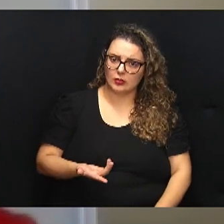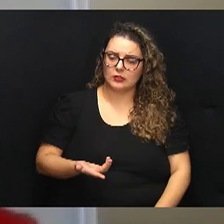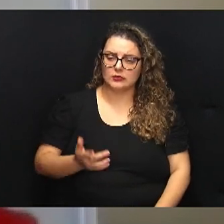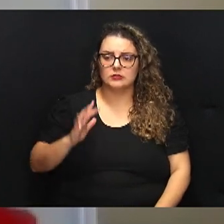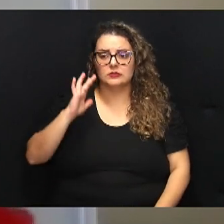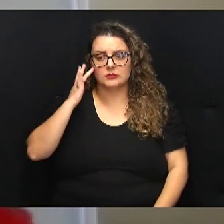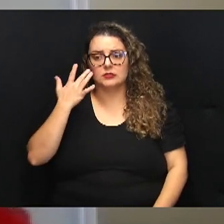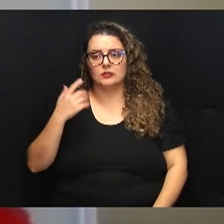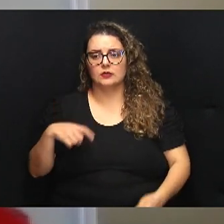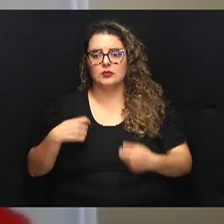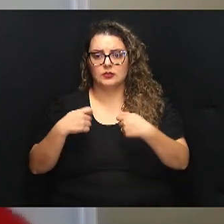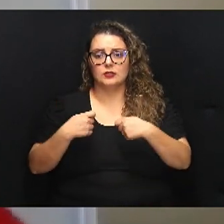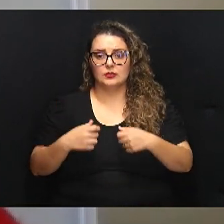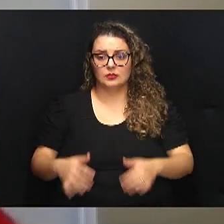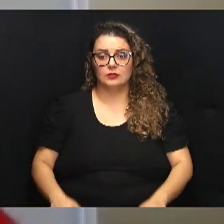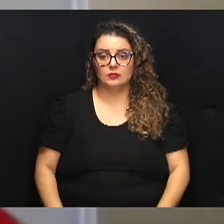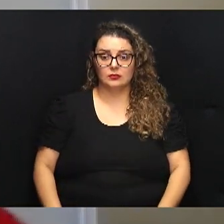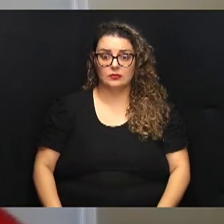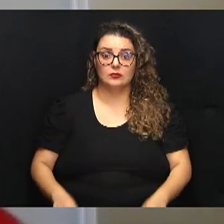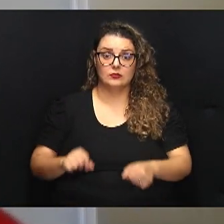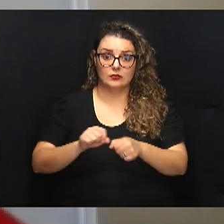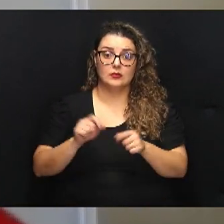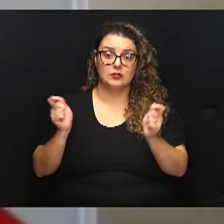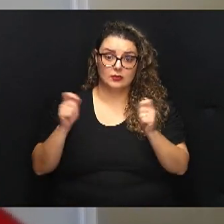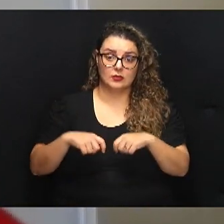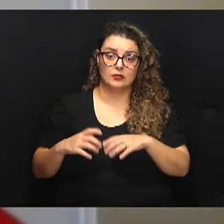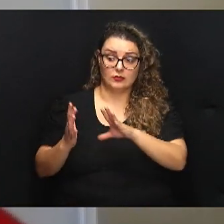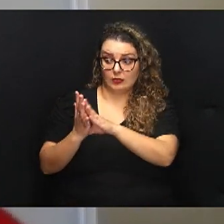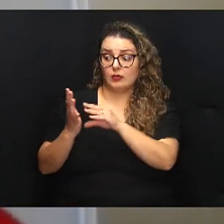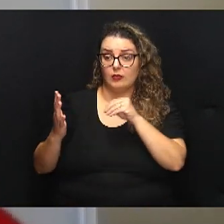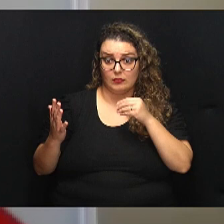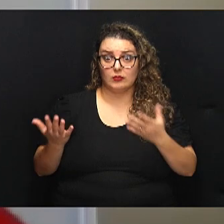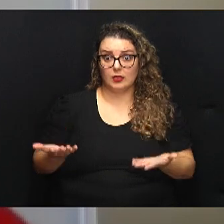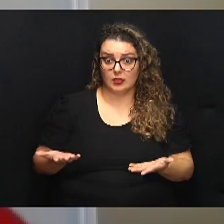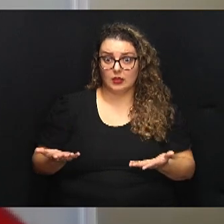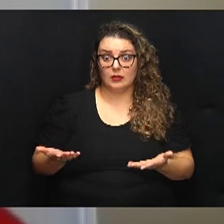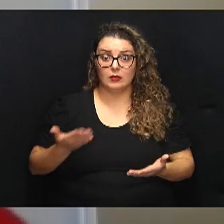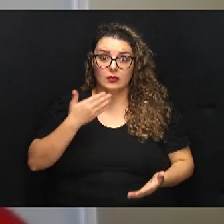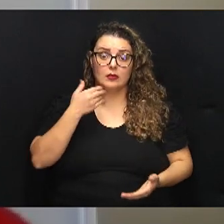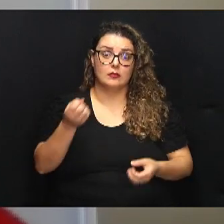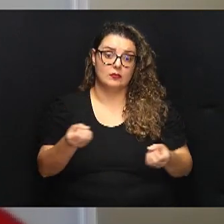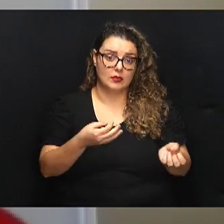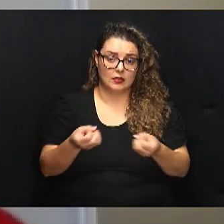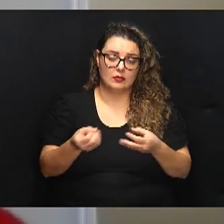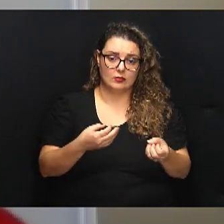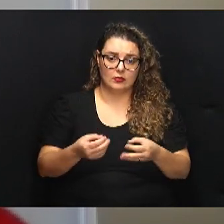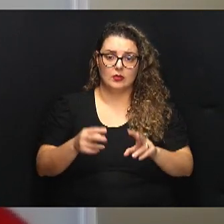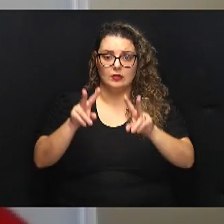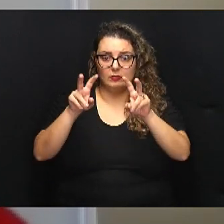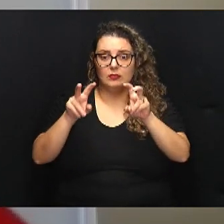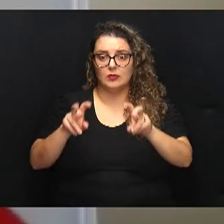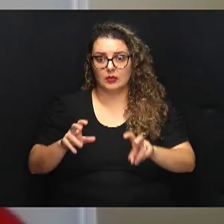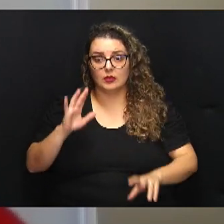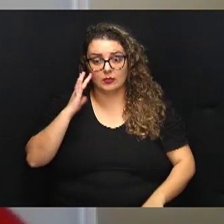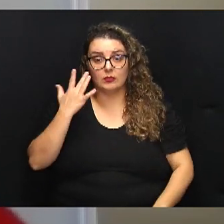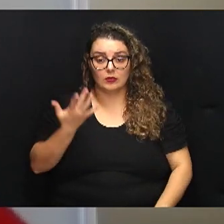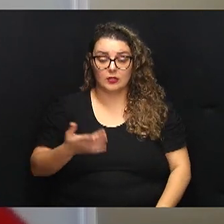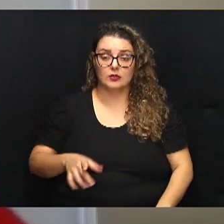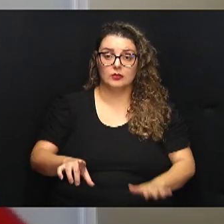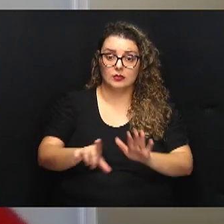gente deveria fazer o possível para atualizar os temas. Eu acho que a